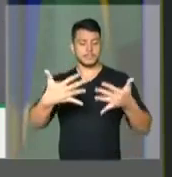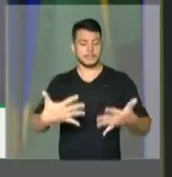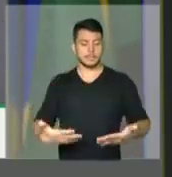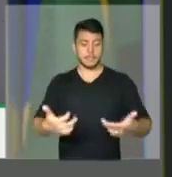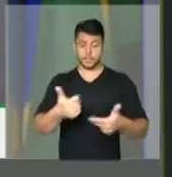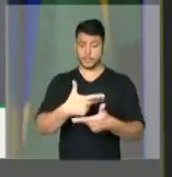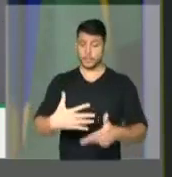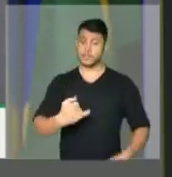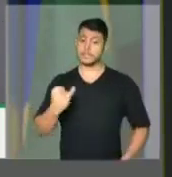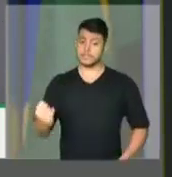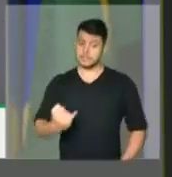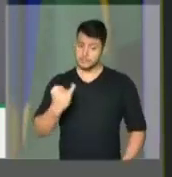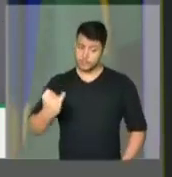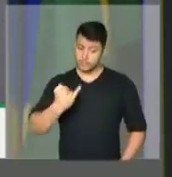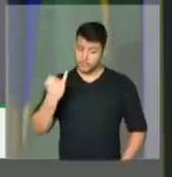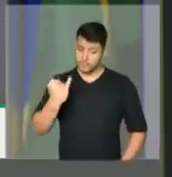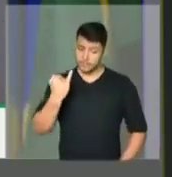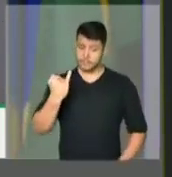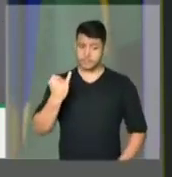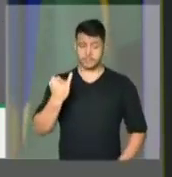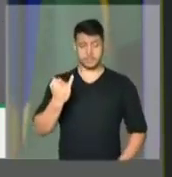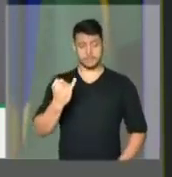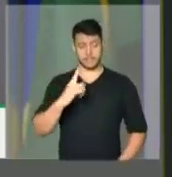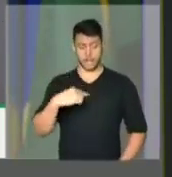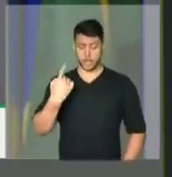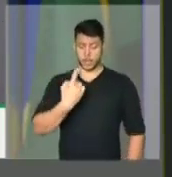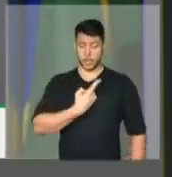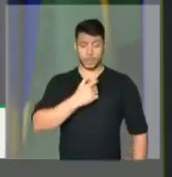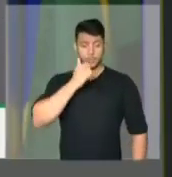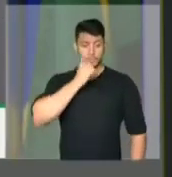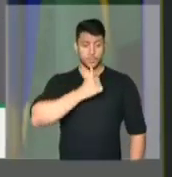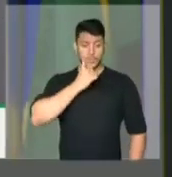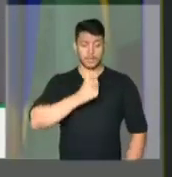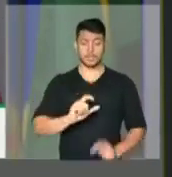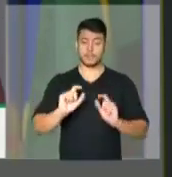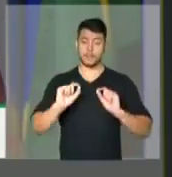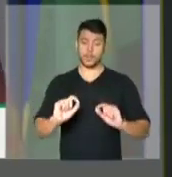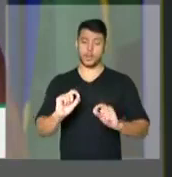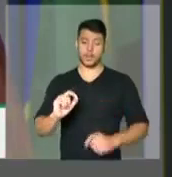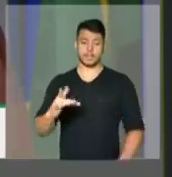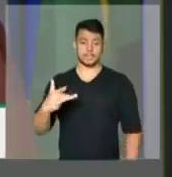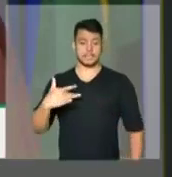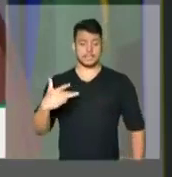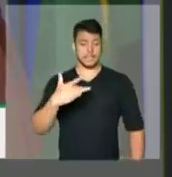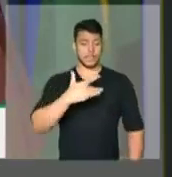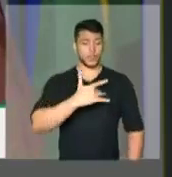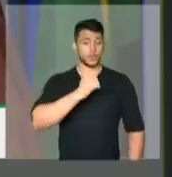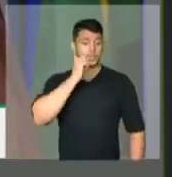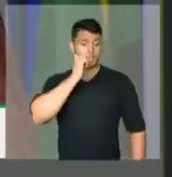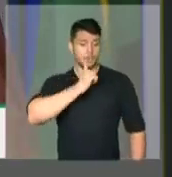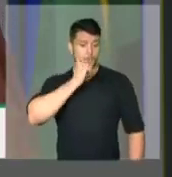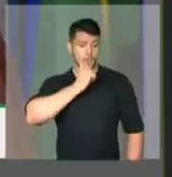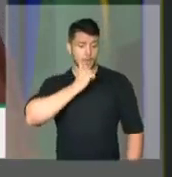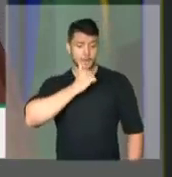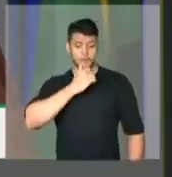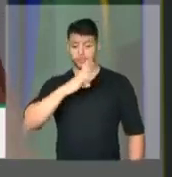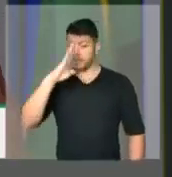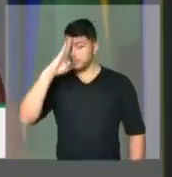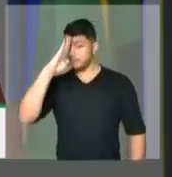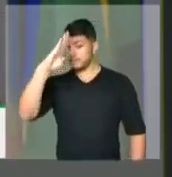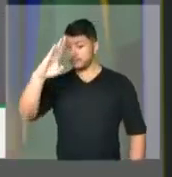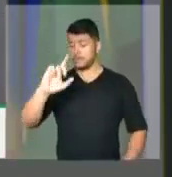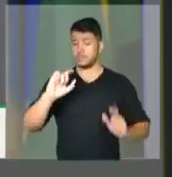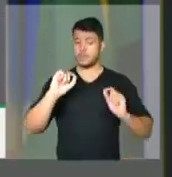muito caro para todas nós mulheres, que é a saúde da mulher, principalmente no que se trata de uma